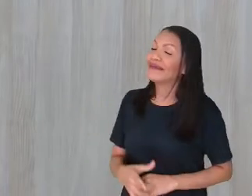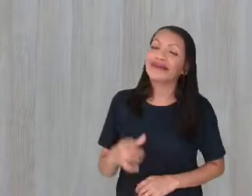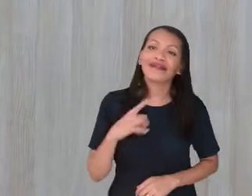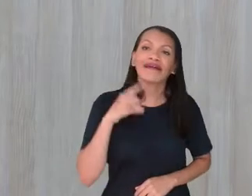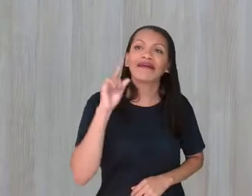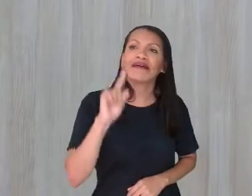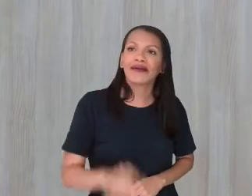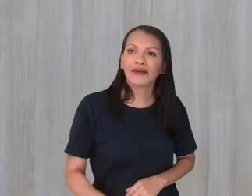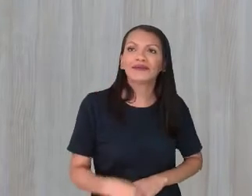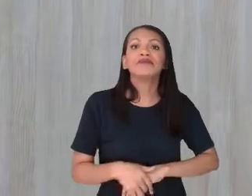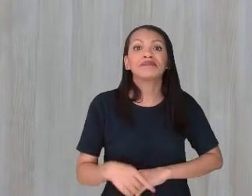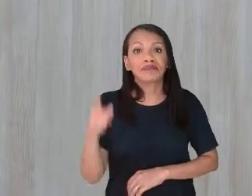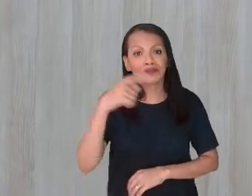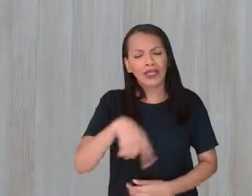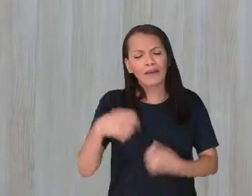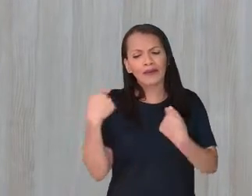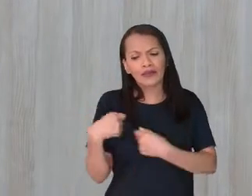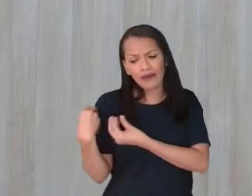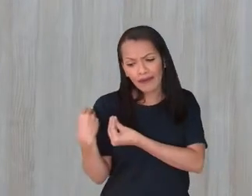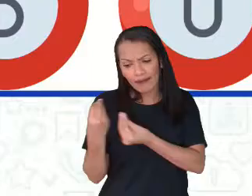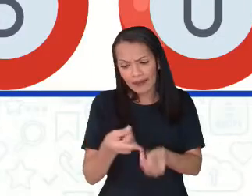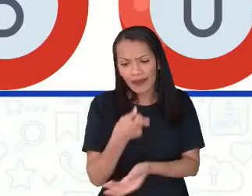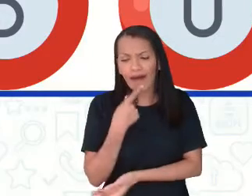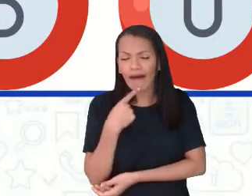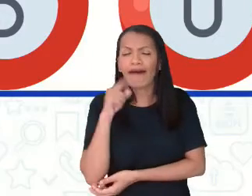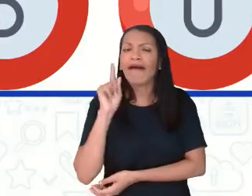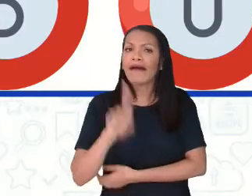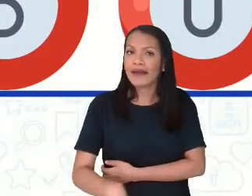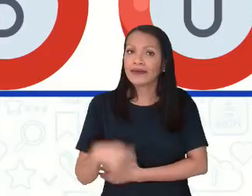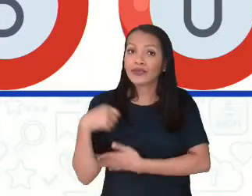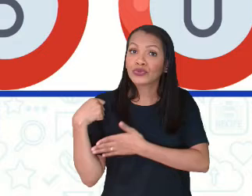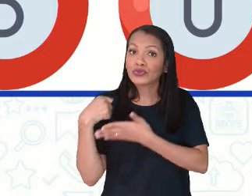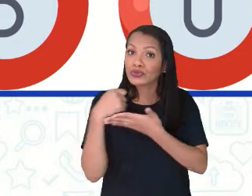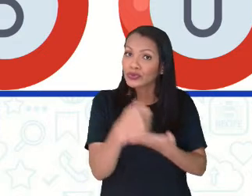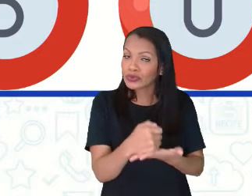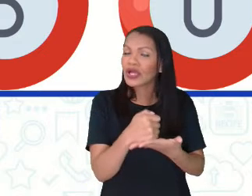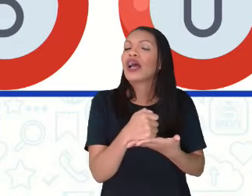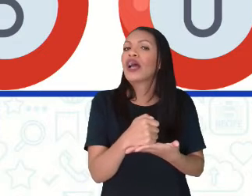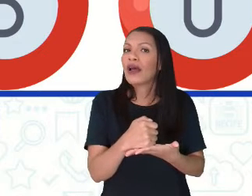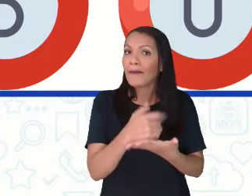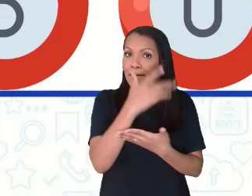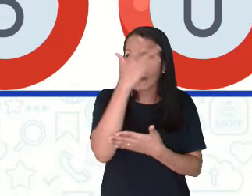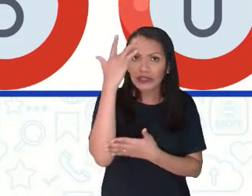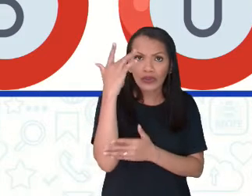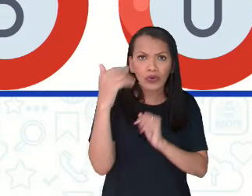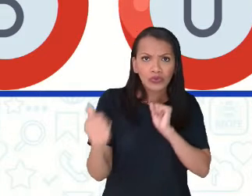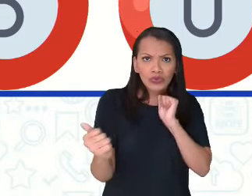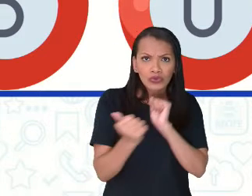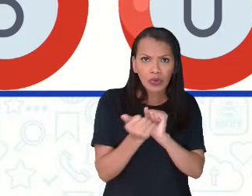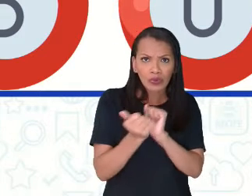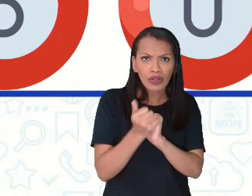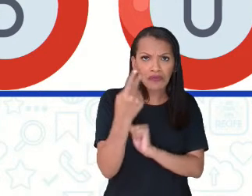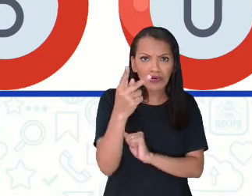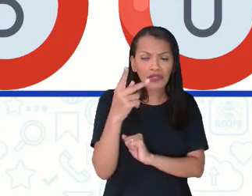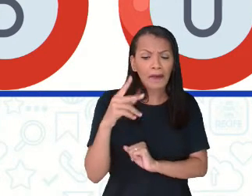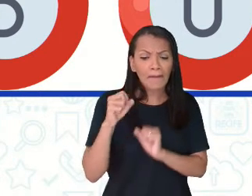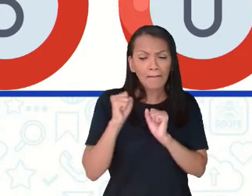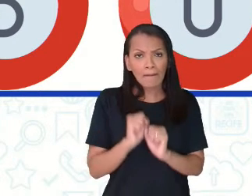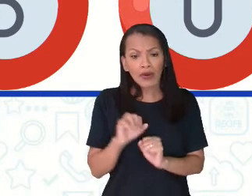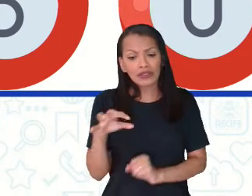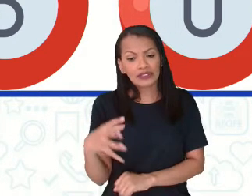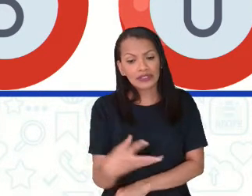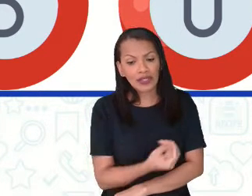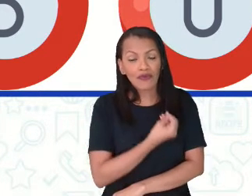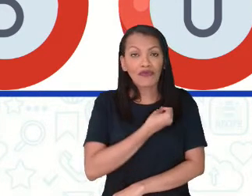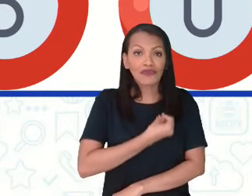aí, ó. Doar sangue é um ato de solidariedade. Junte-se a essa causa e salve vidas. Então é por isso que a gente